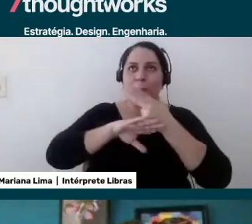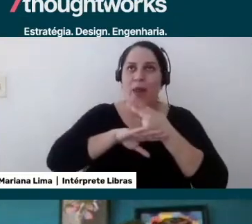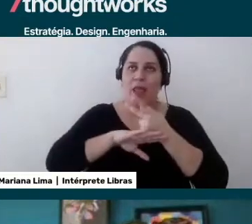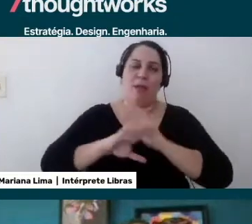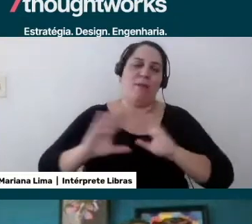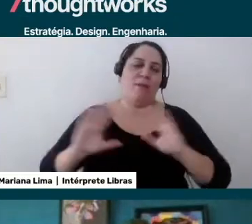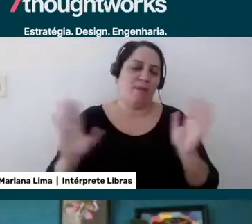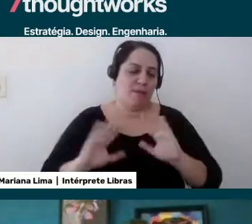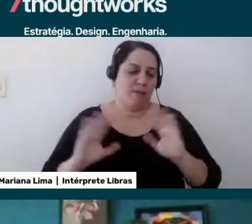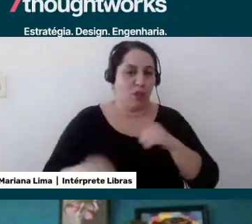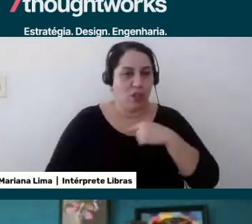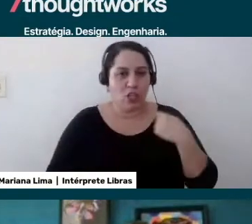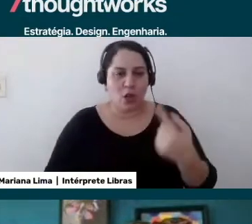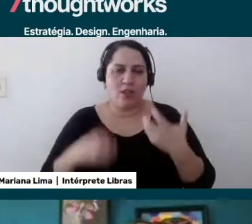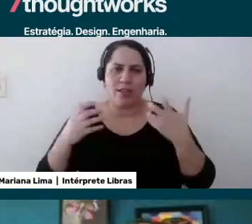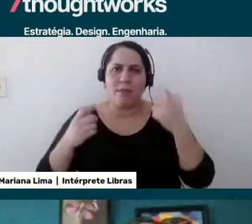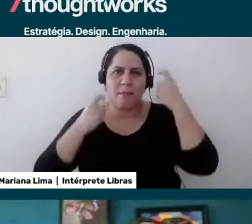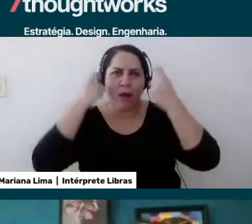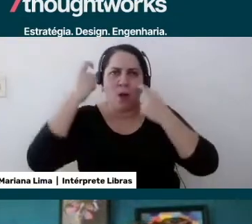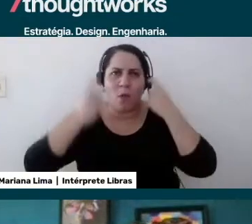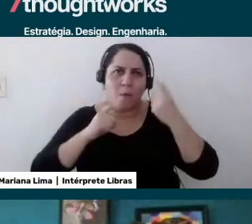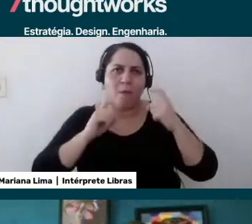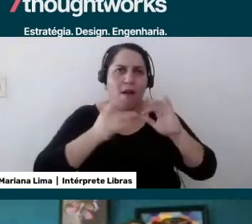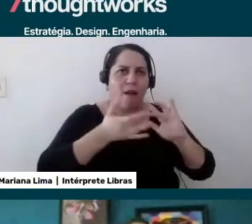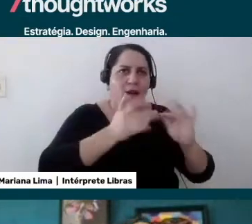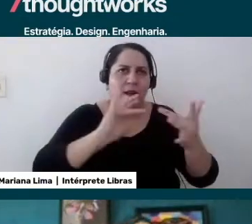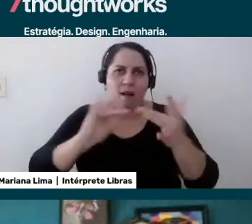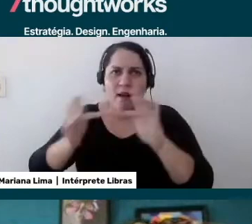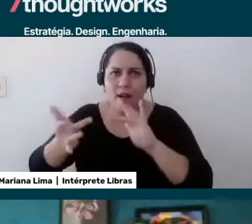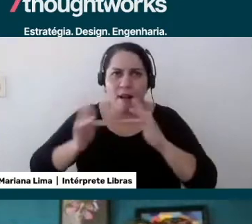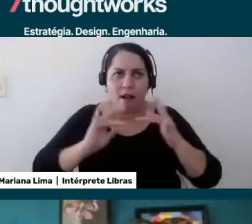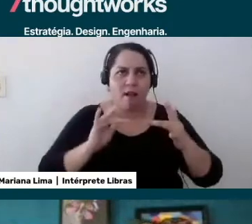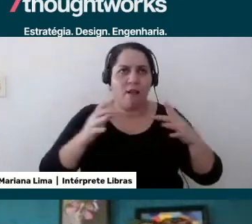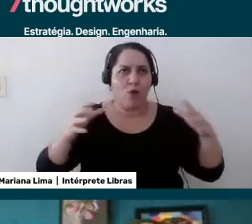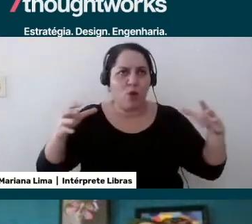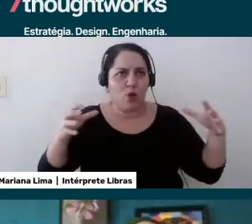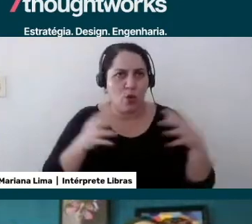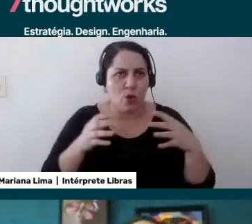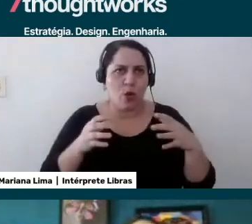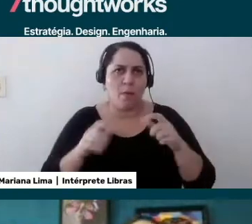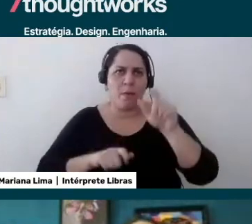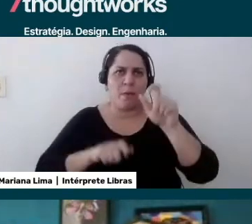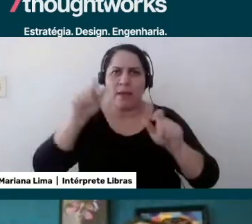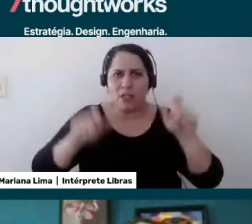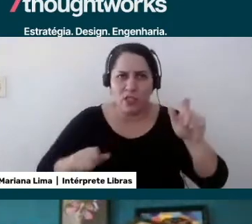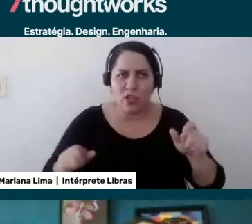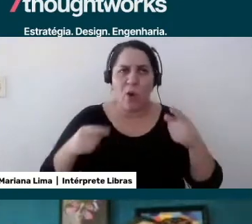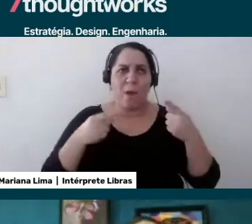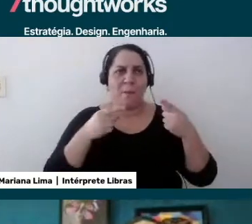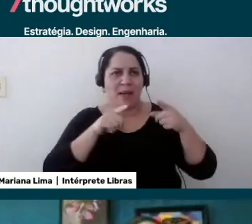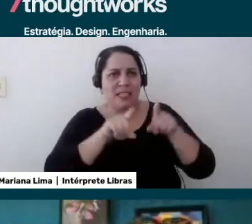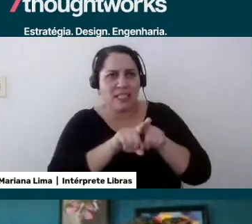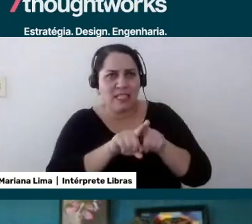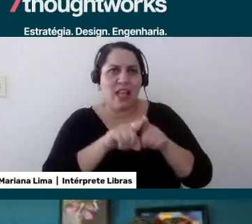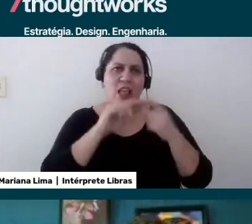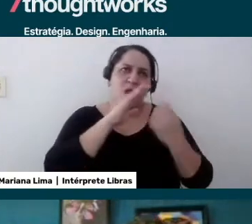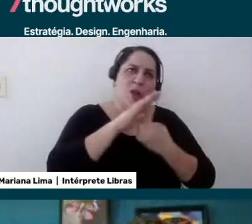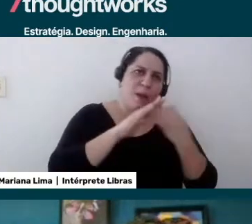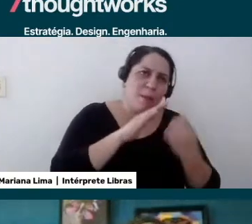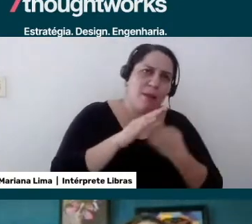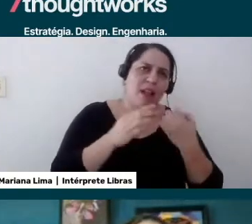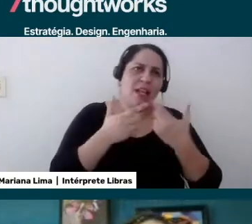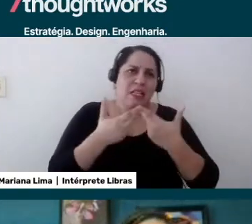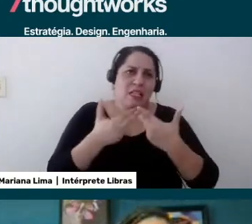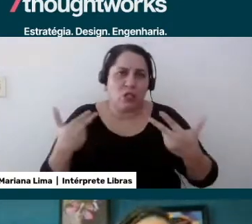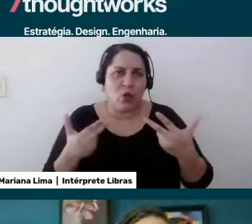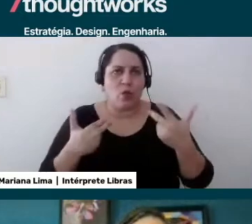que a gente constrói uma rede coletiva de parceiras, de parceiros, e internamente e fora, um ecossistema que